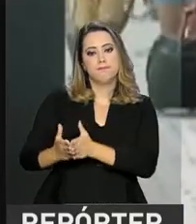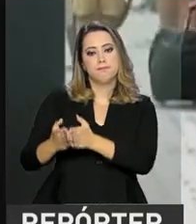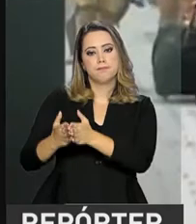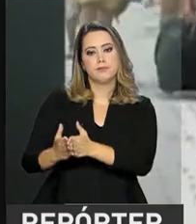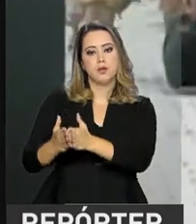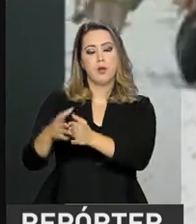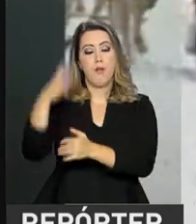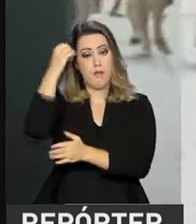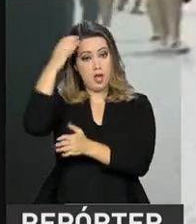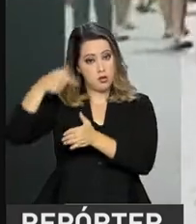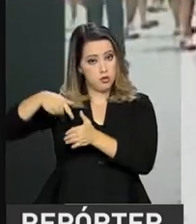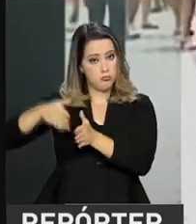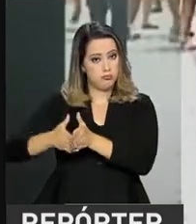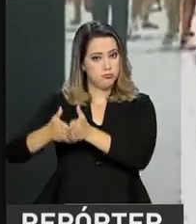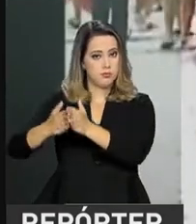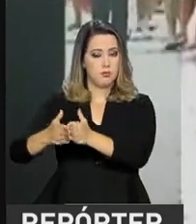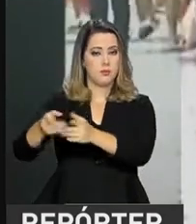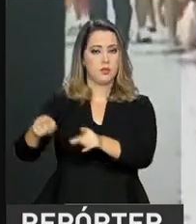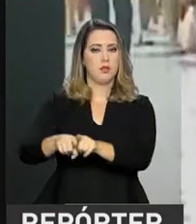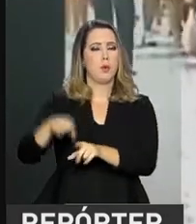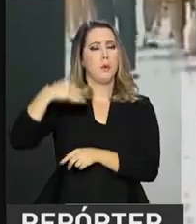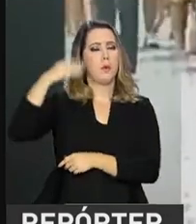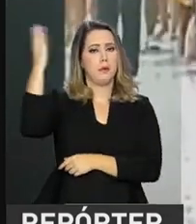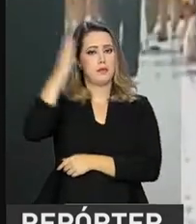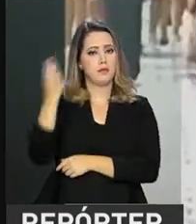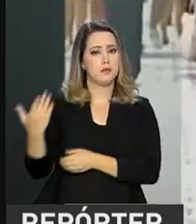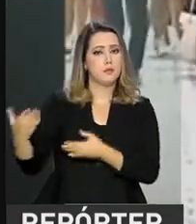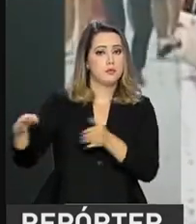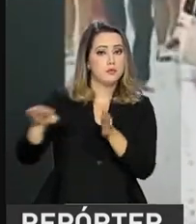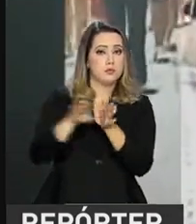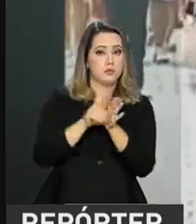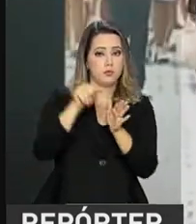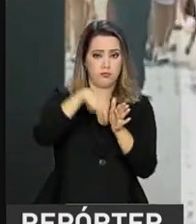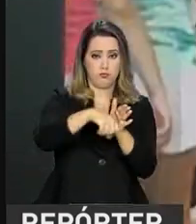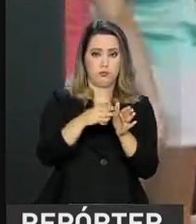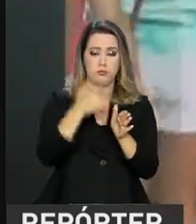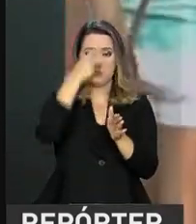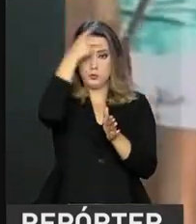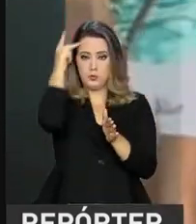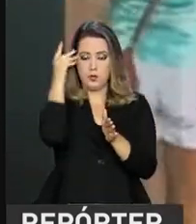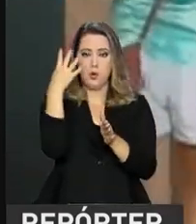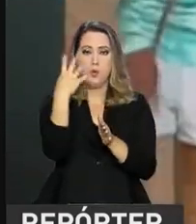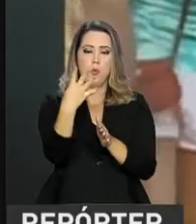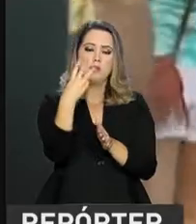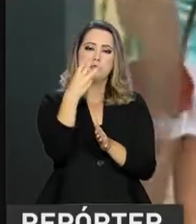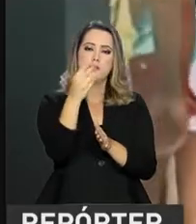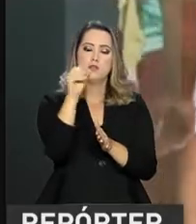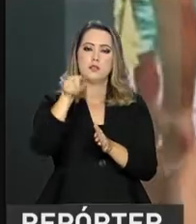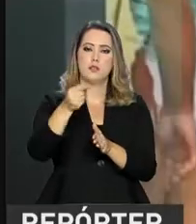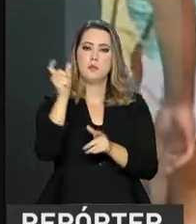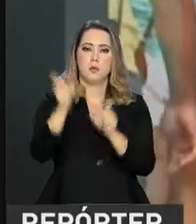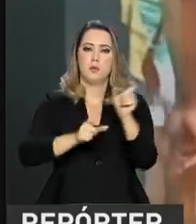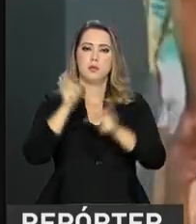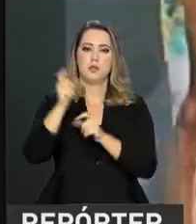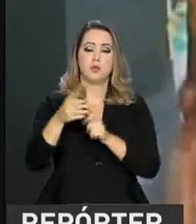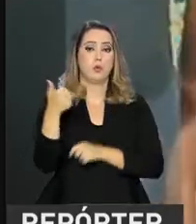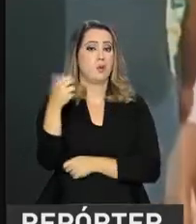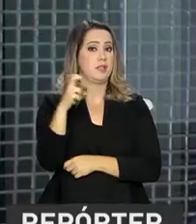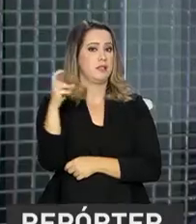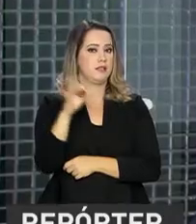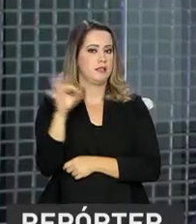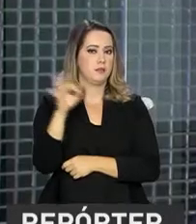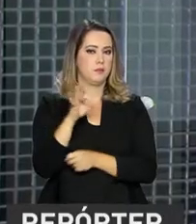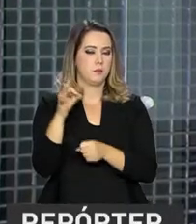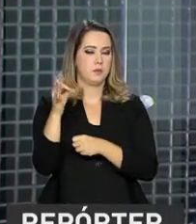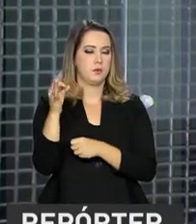a Embratur, o Brasil deve receber mais de 430 mil pessoas pelos portos, 15% a mais que no ano anterior.